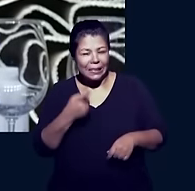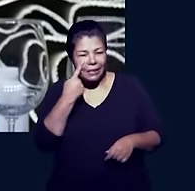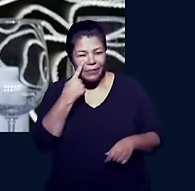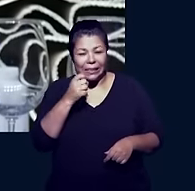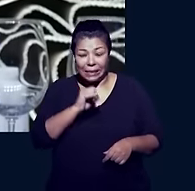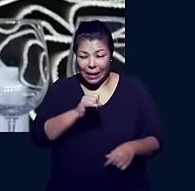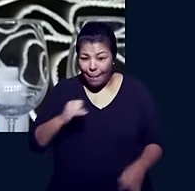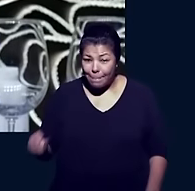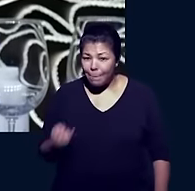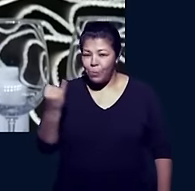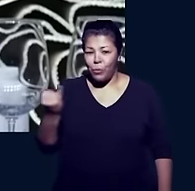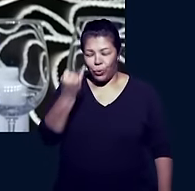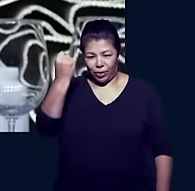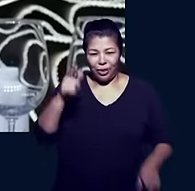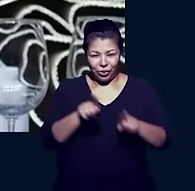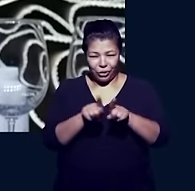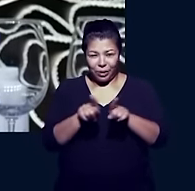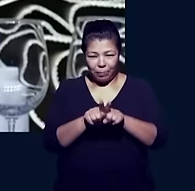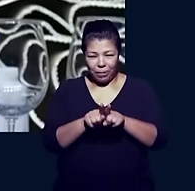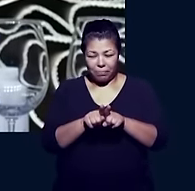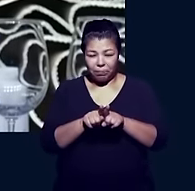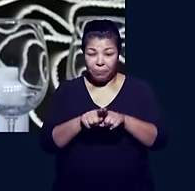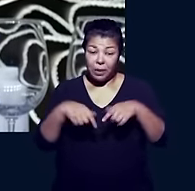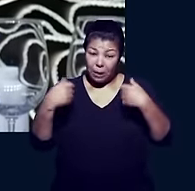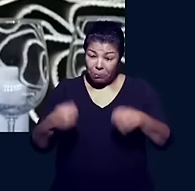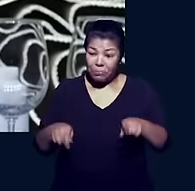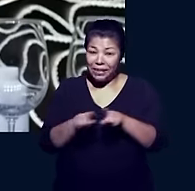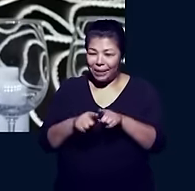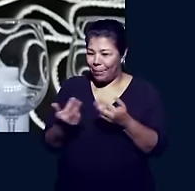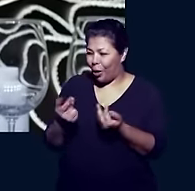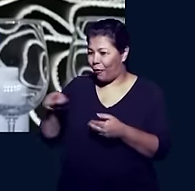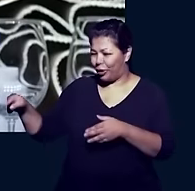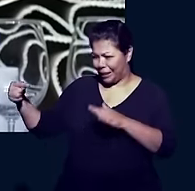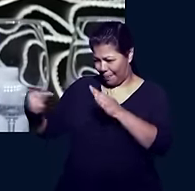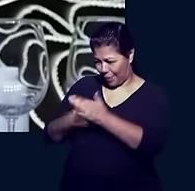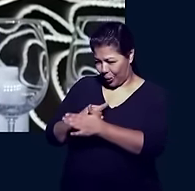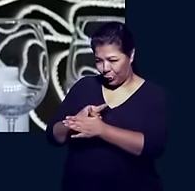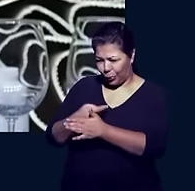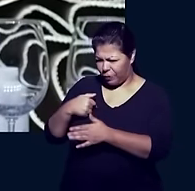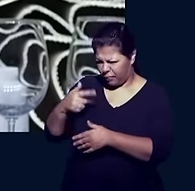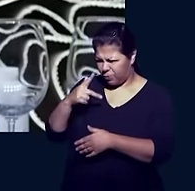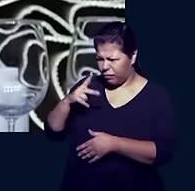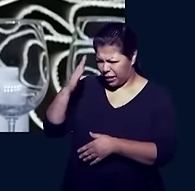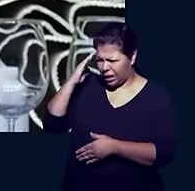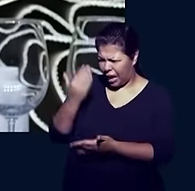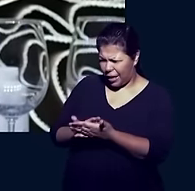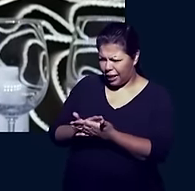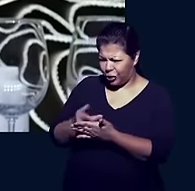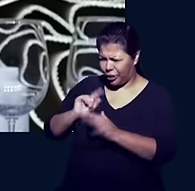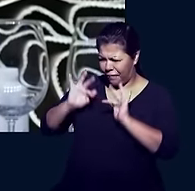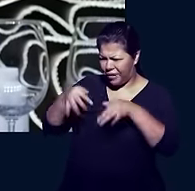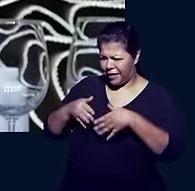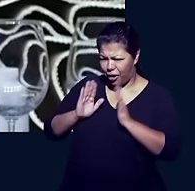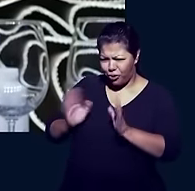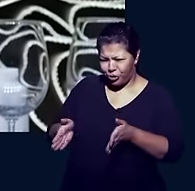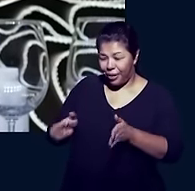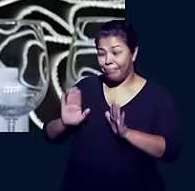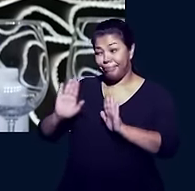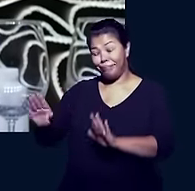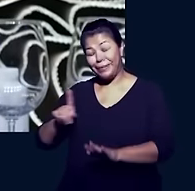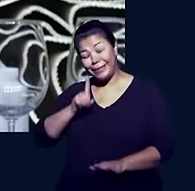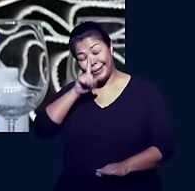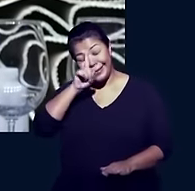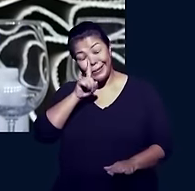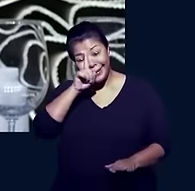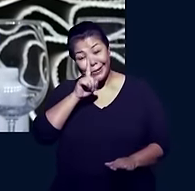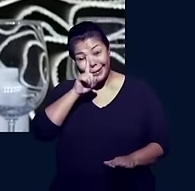super importante longa resposta para responder o que você perguntou Você acha que chegou no final so o risco de de novo